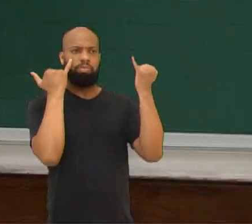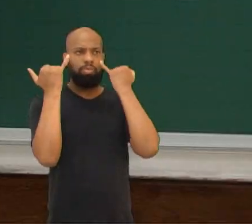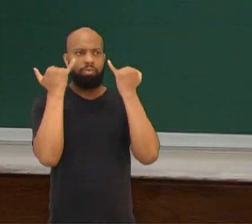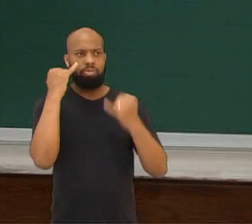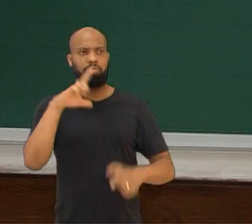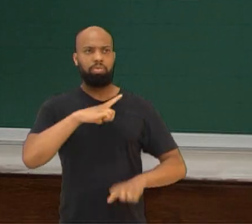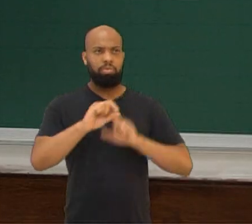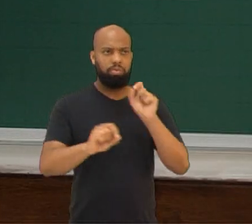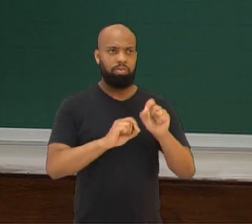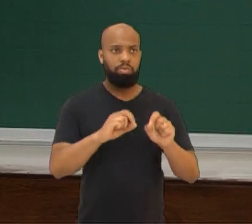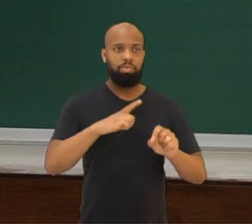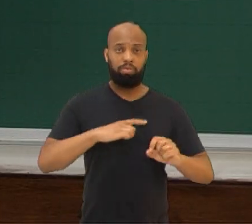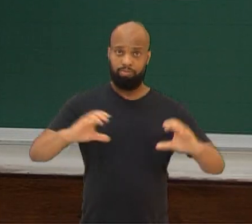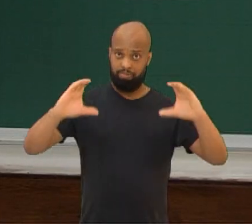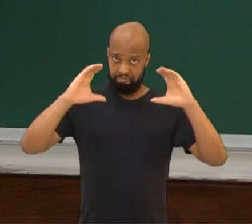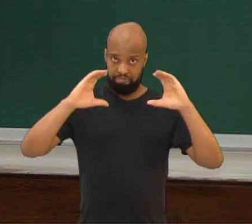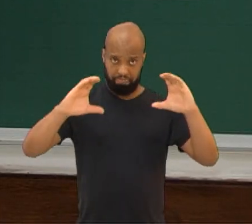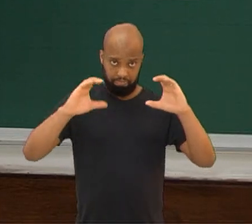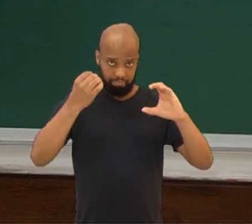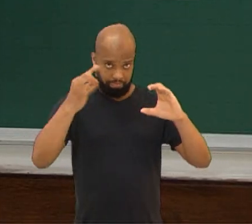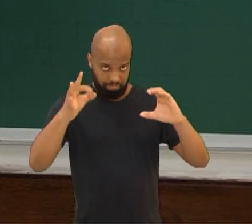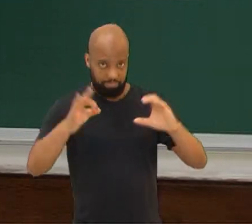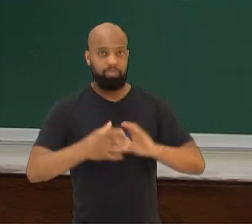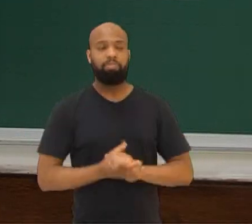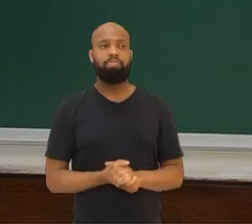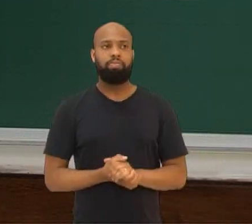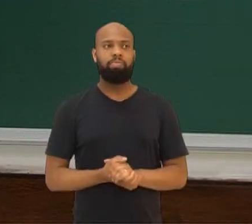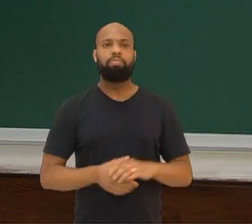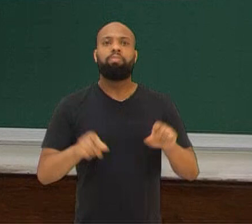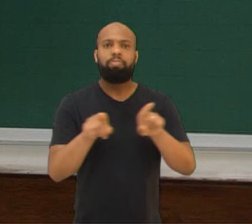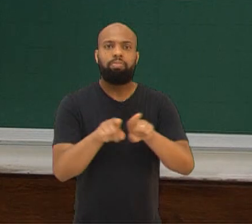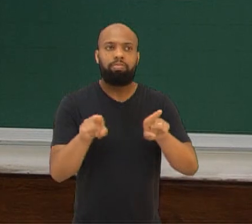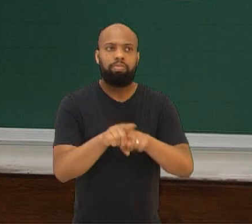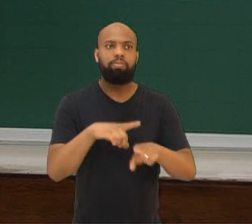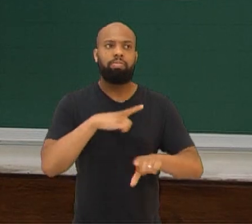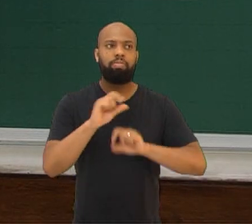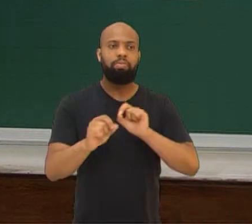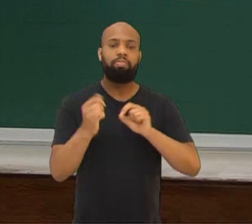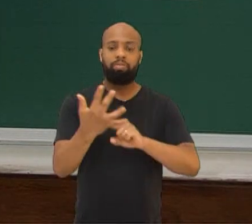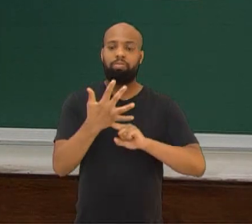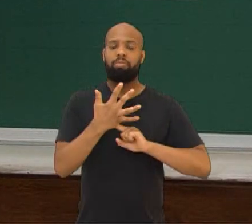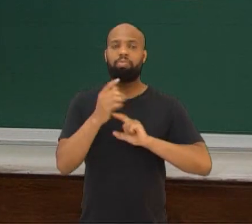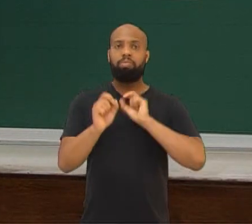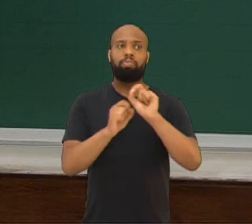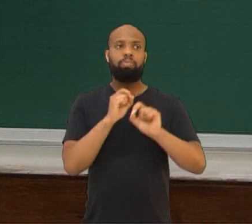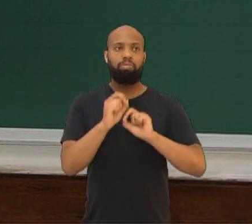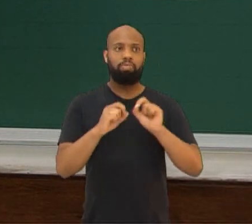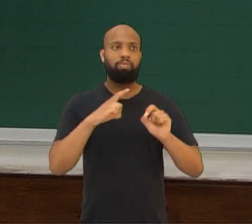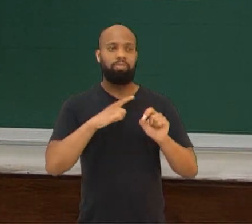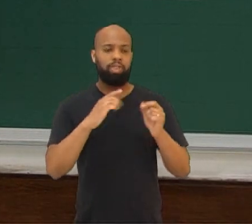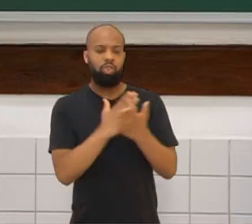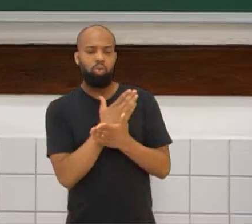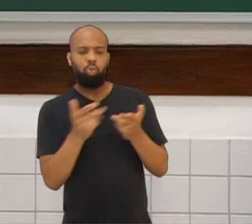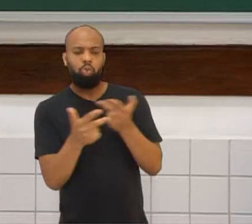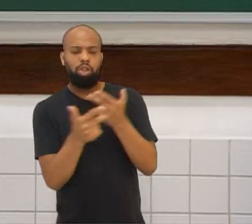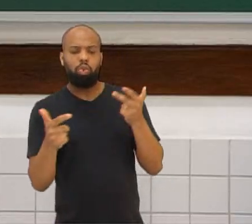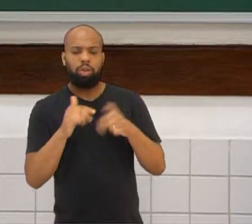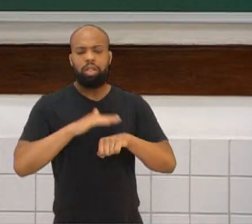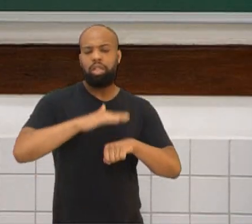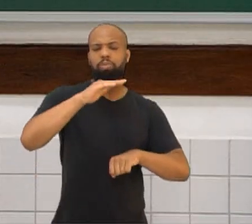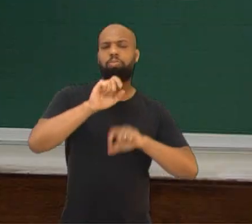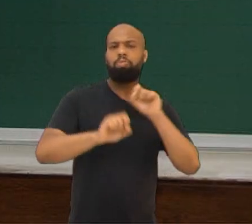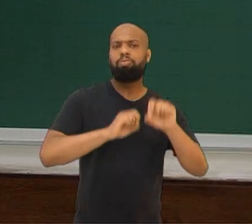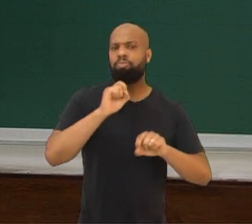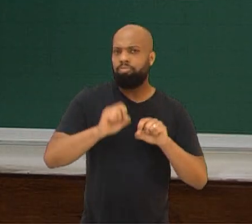aqui, ele está me dando uma função e ele está me dando uma condição, mais alguma coisa. Qual é essa